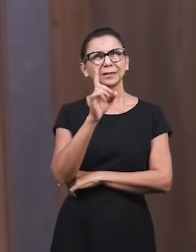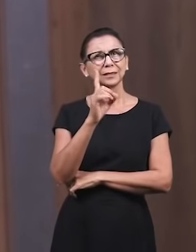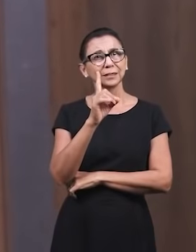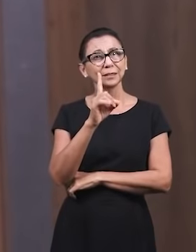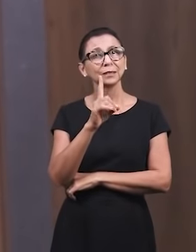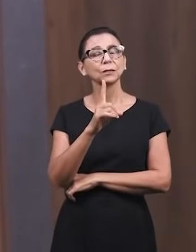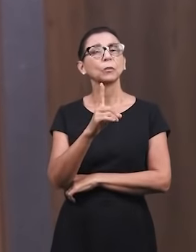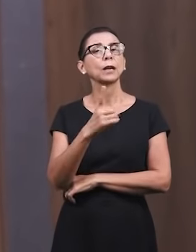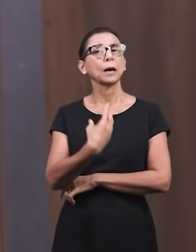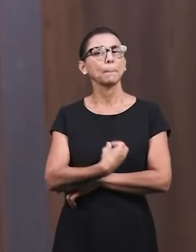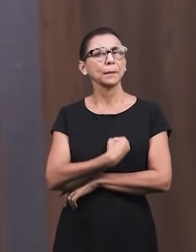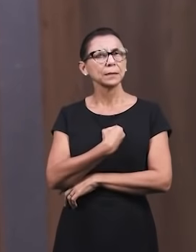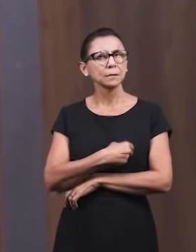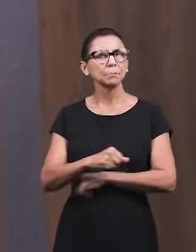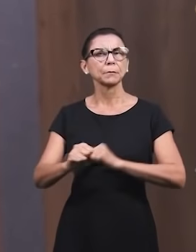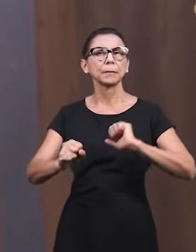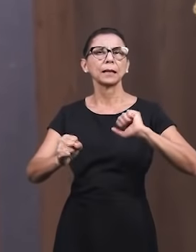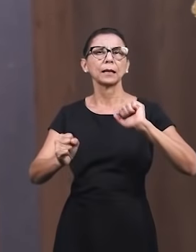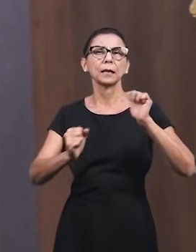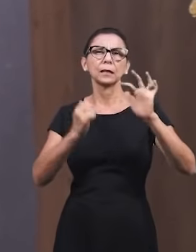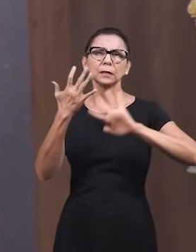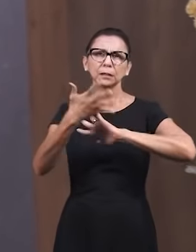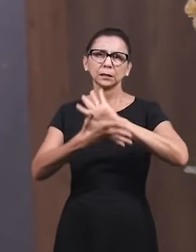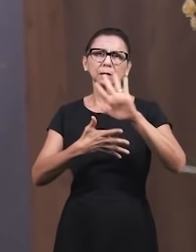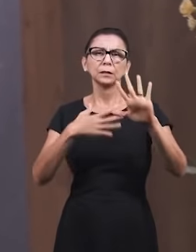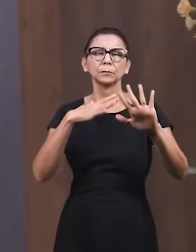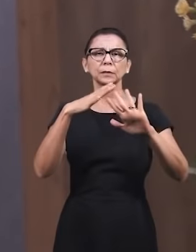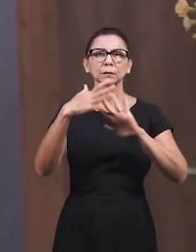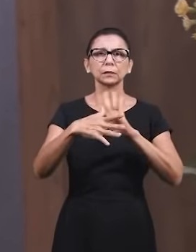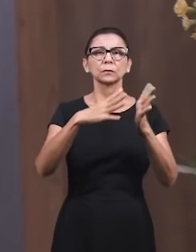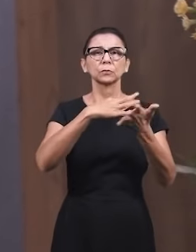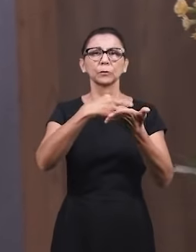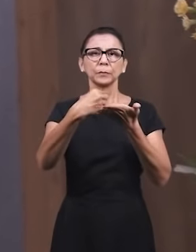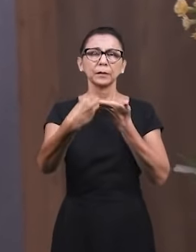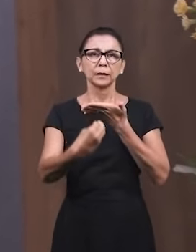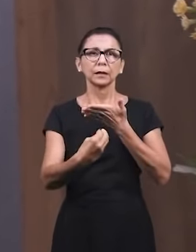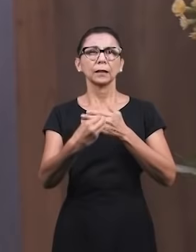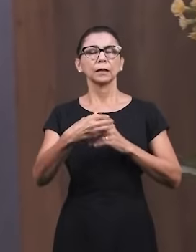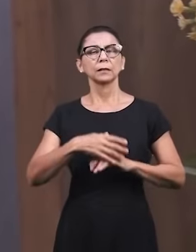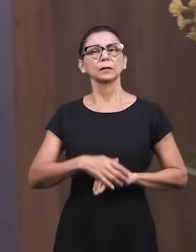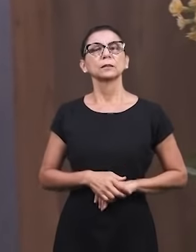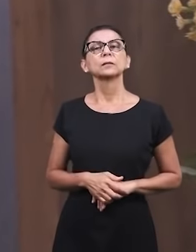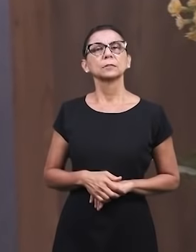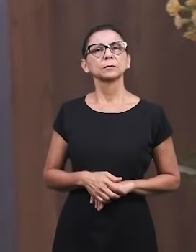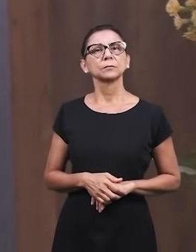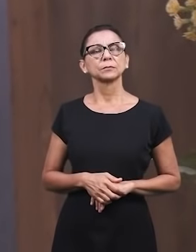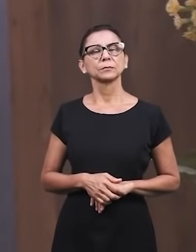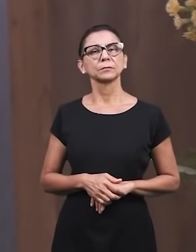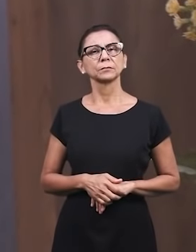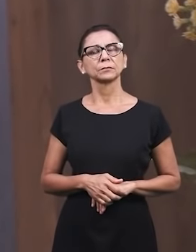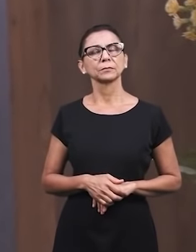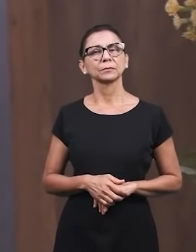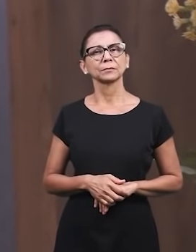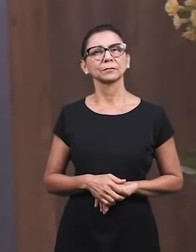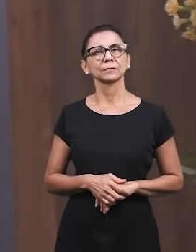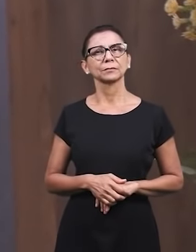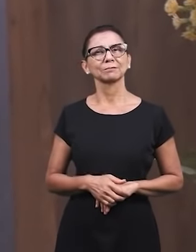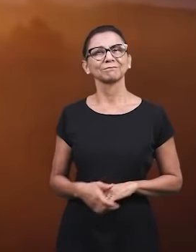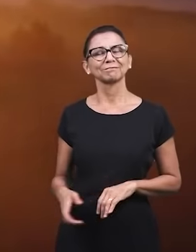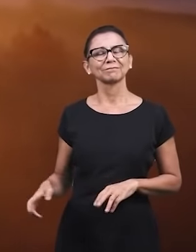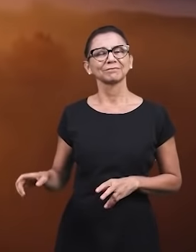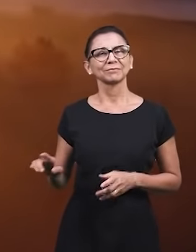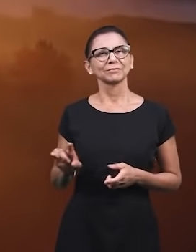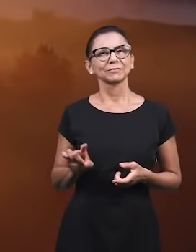a participar de um momento de culto. Louve ao Senhor, a letra estará na base da tela e você vai poder cantar. Vamos adorar ao Senhor.